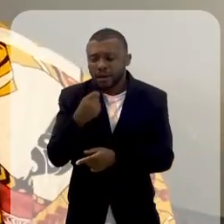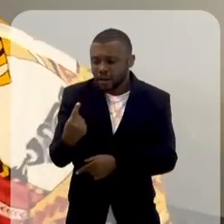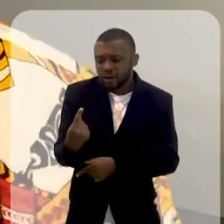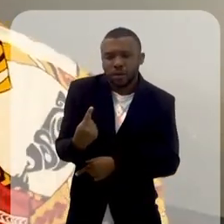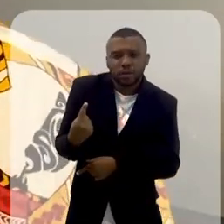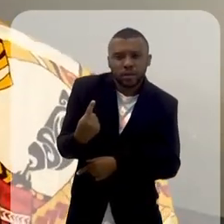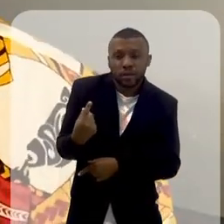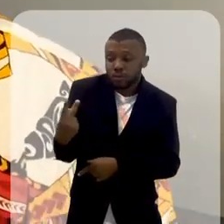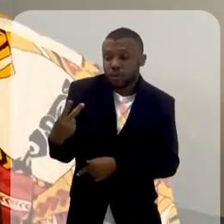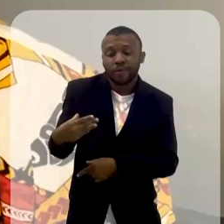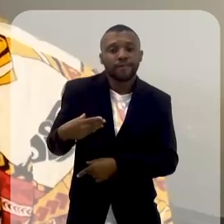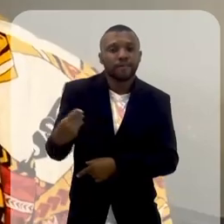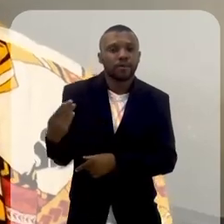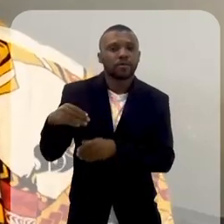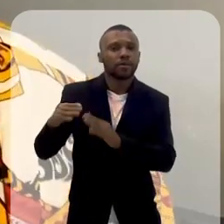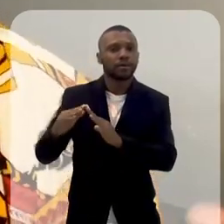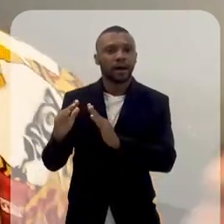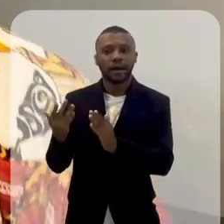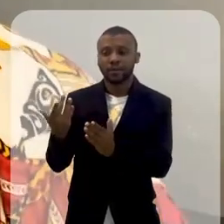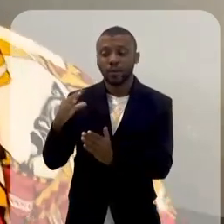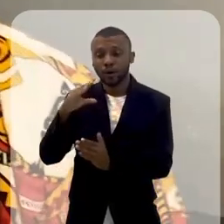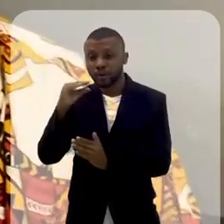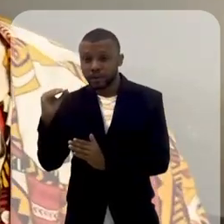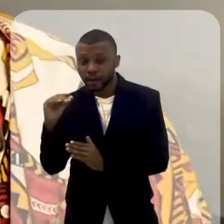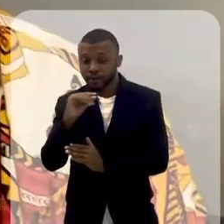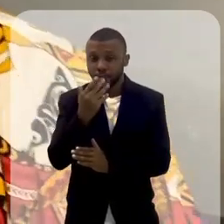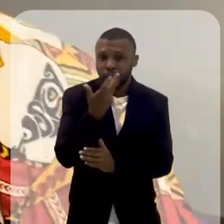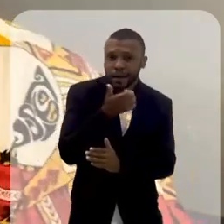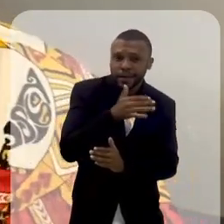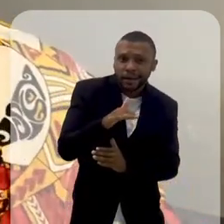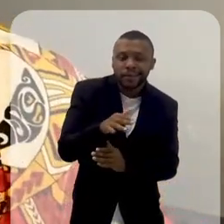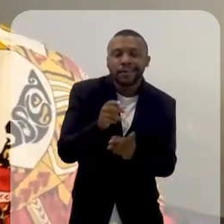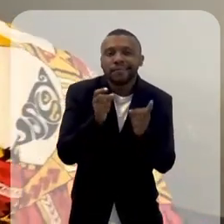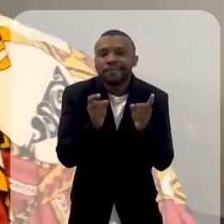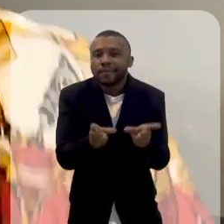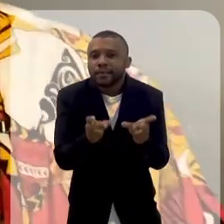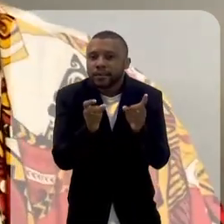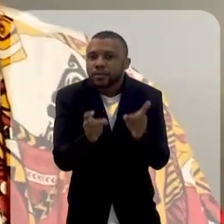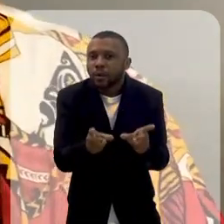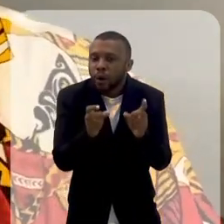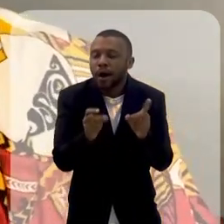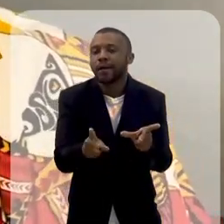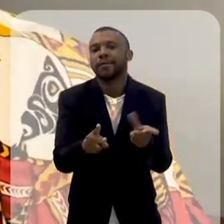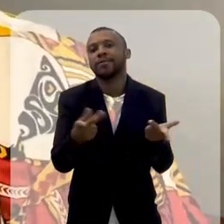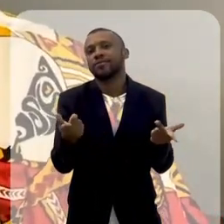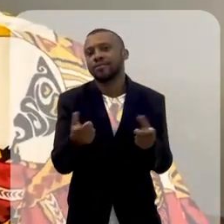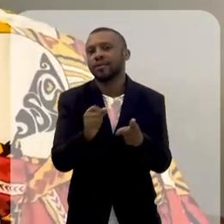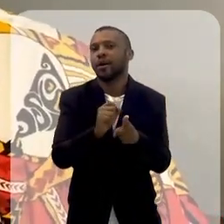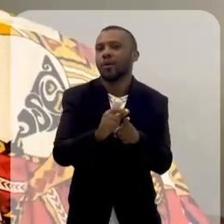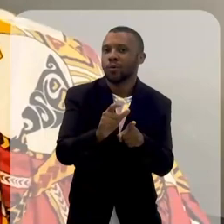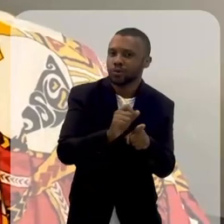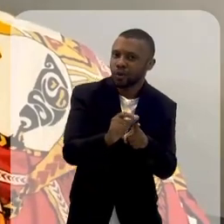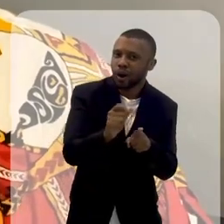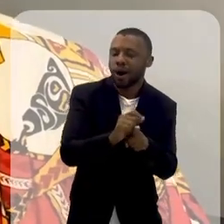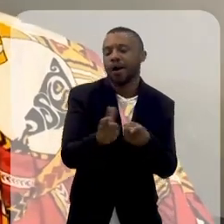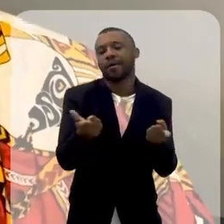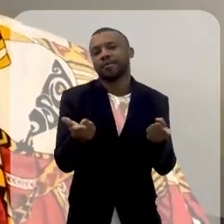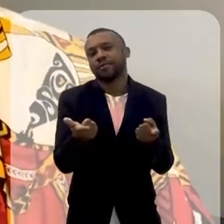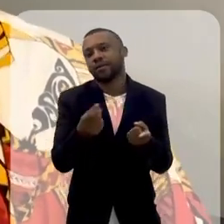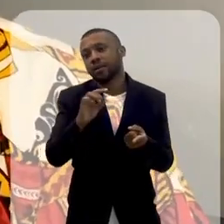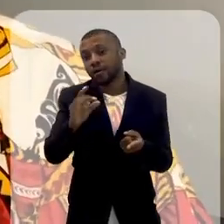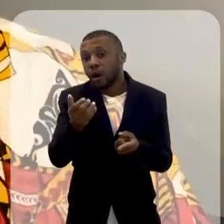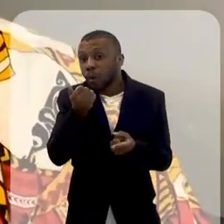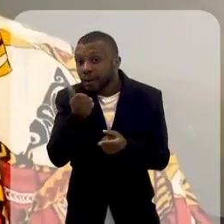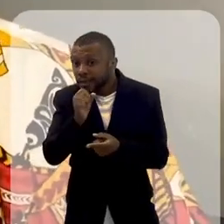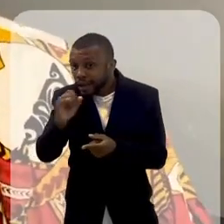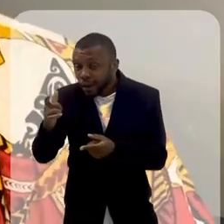mãe solo, com dois filhos dentro de casa, um filho adolescente, outro criança, vendedora de consórcio na época, então ela só comia